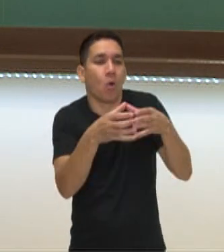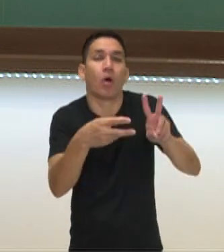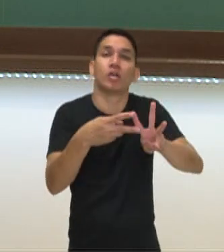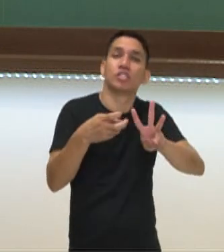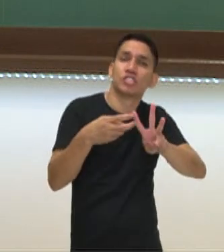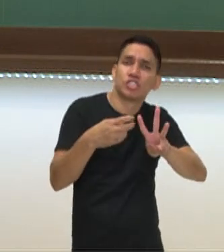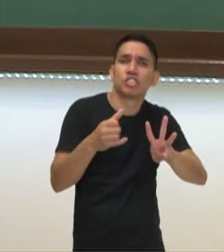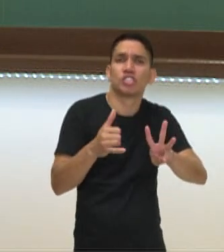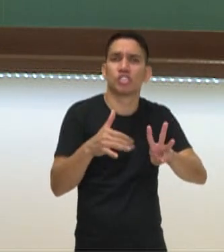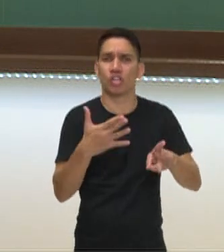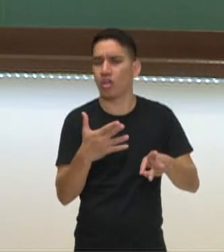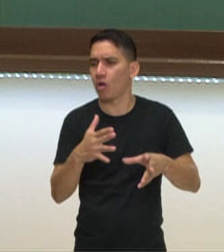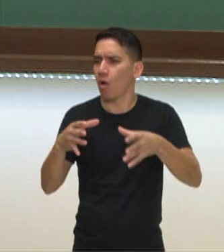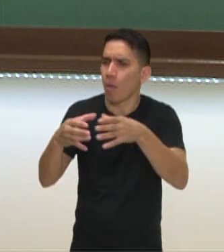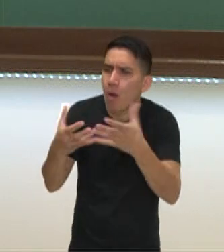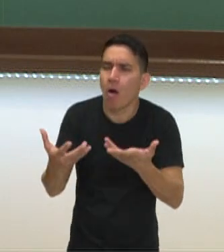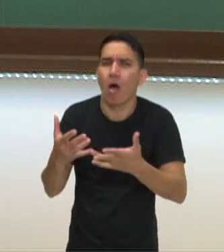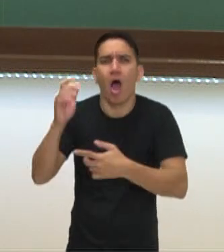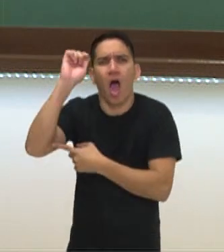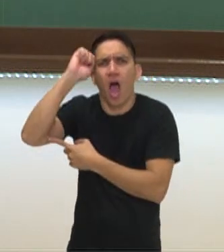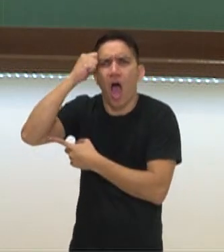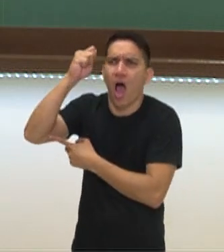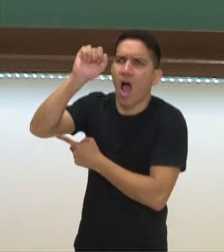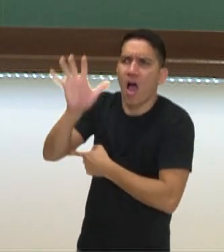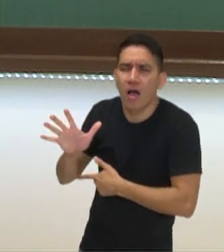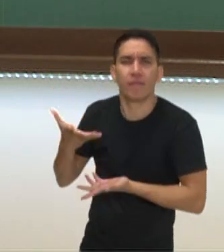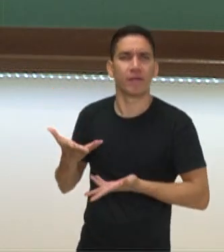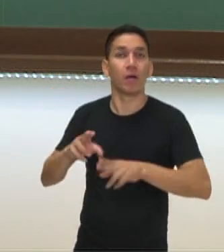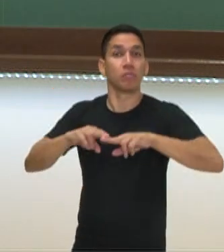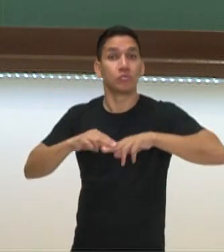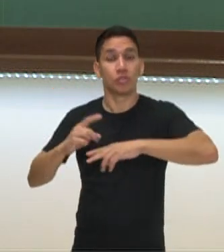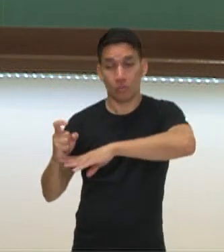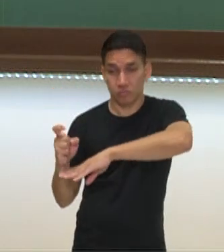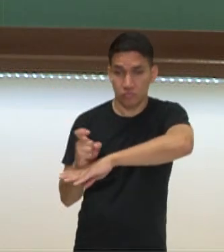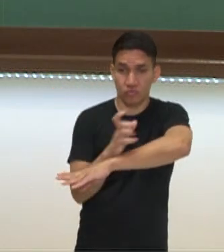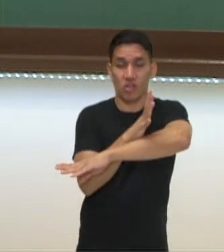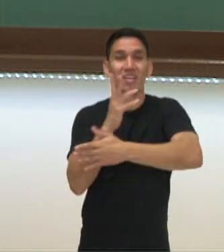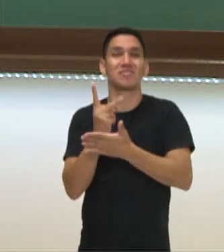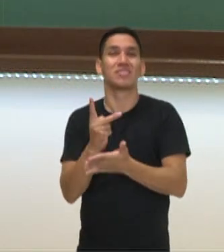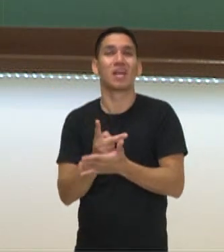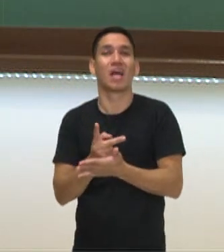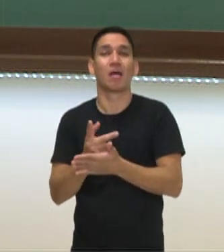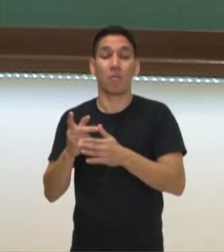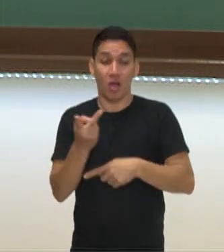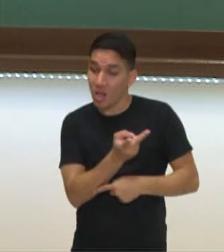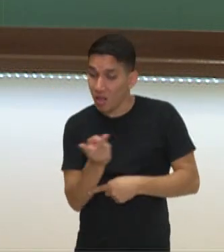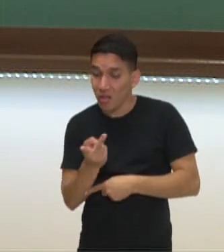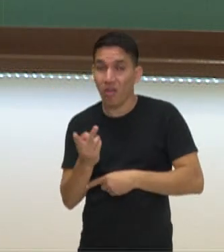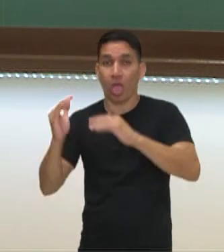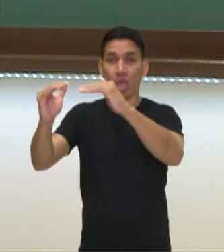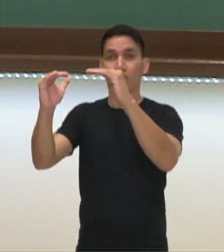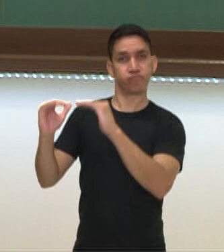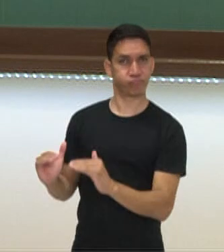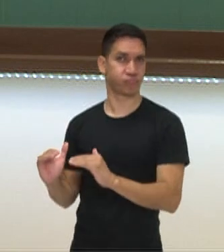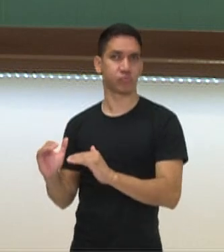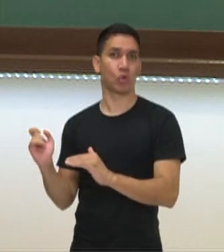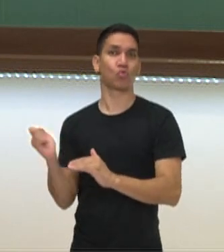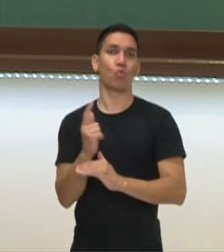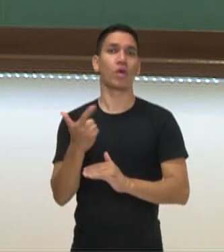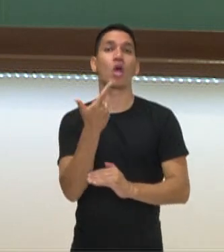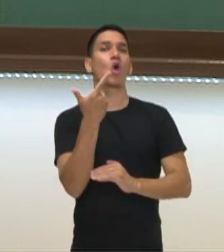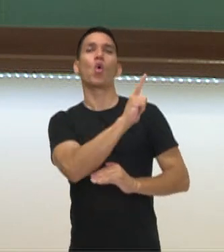africanos, nessa escala evolutiva eram sempre colocados, né, ali como povos menos evoluídos e